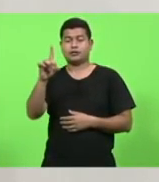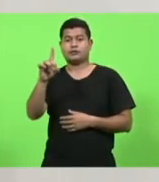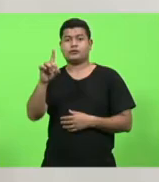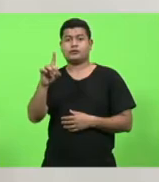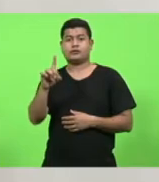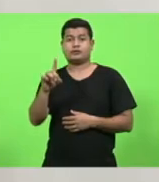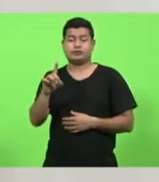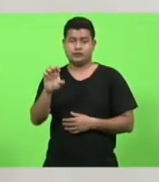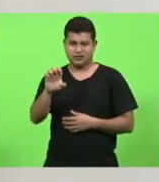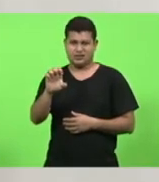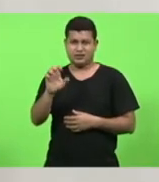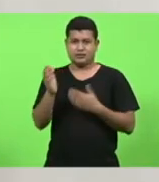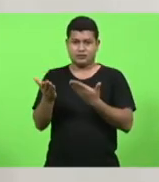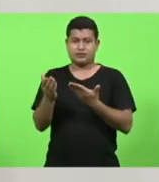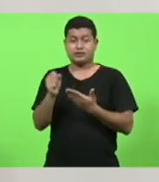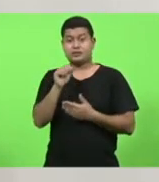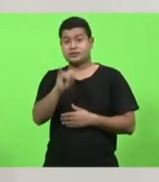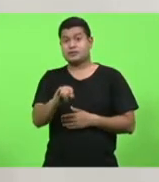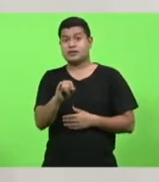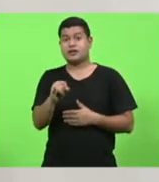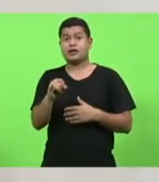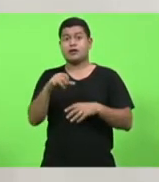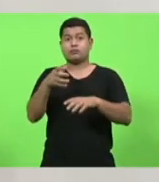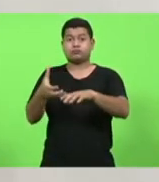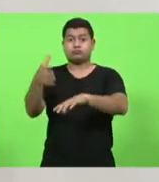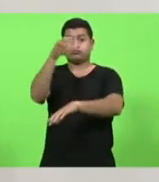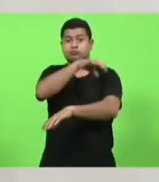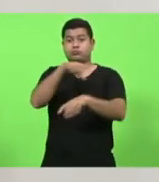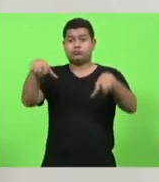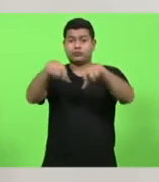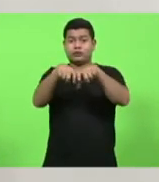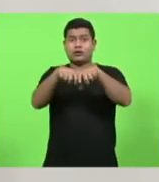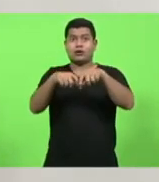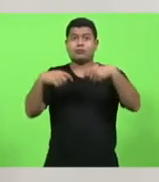se cobrir a quadra é necessário ou não.